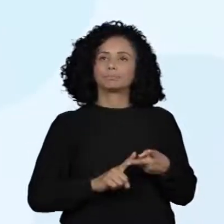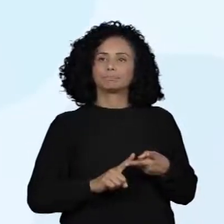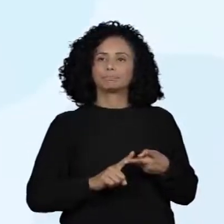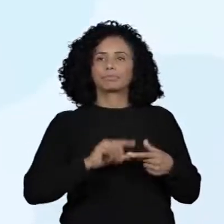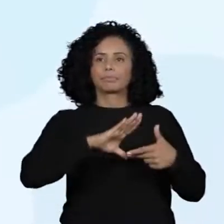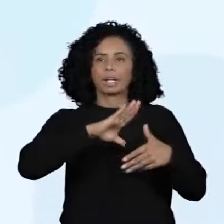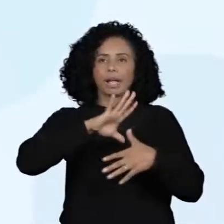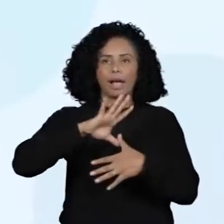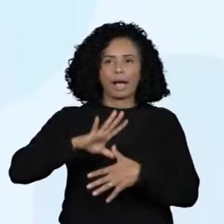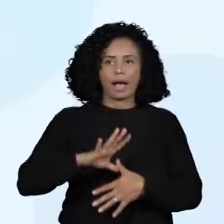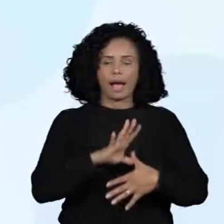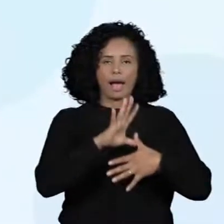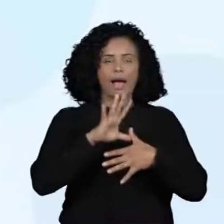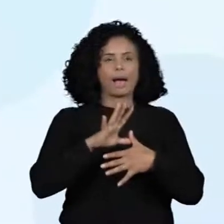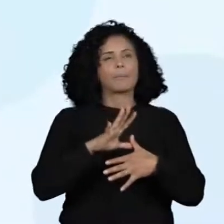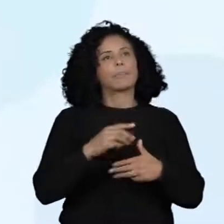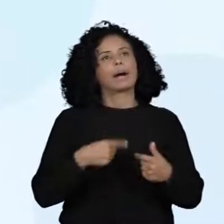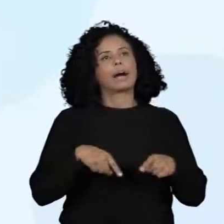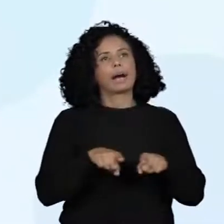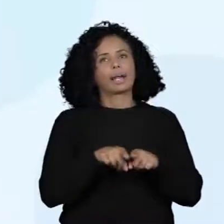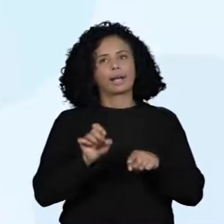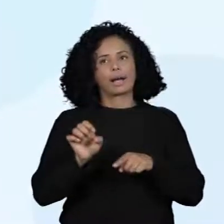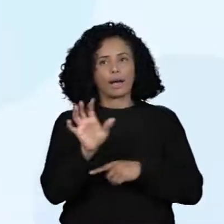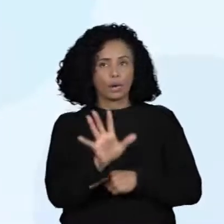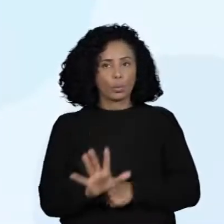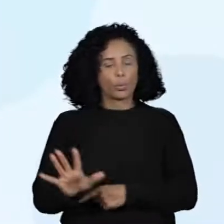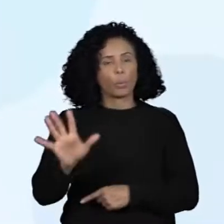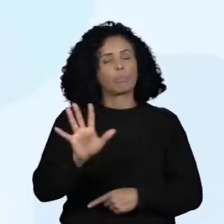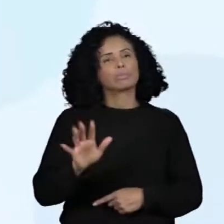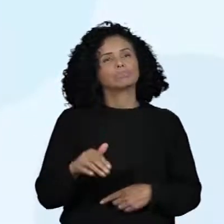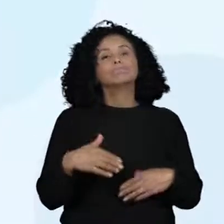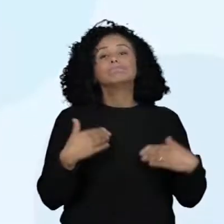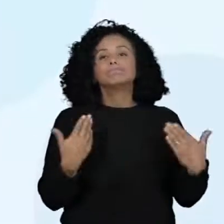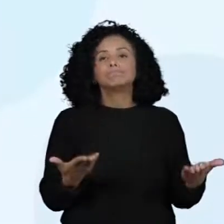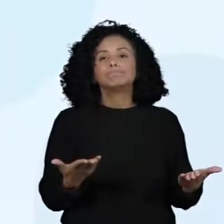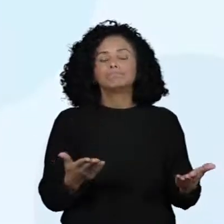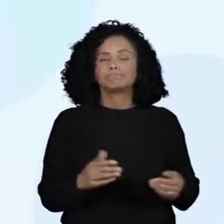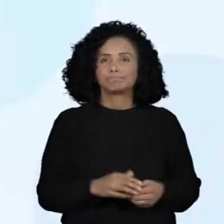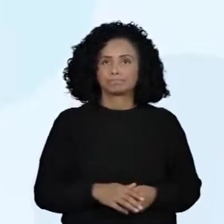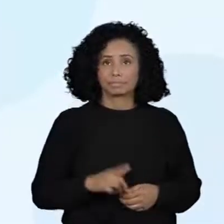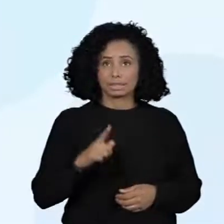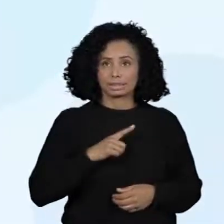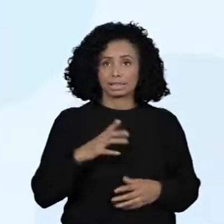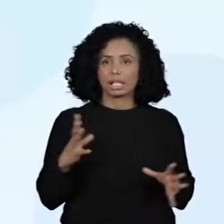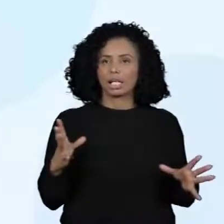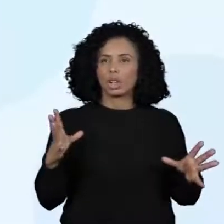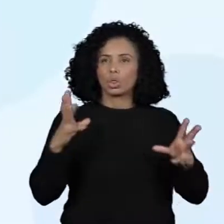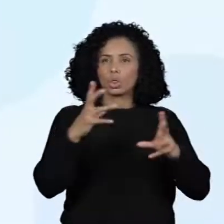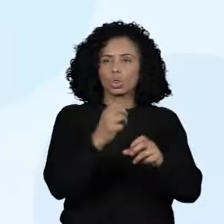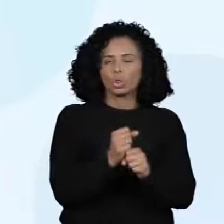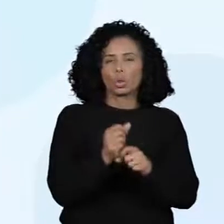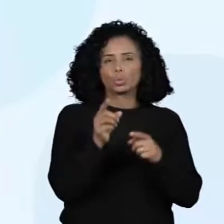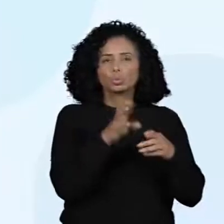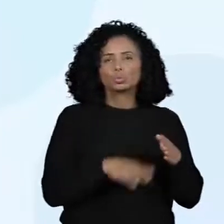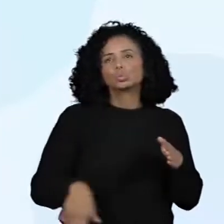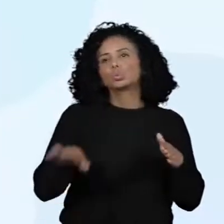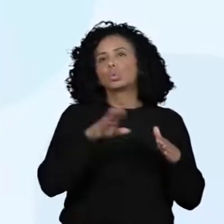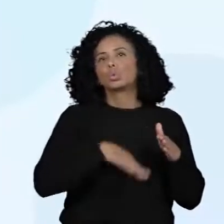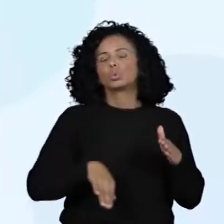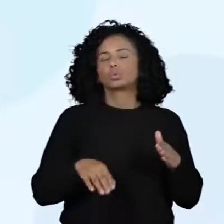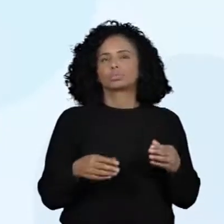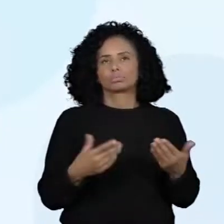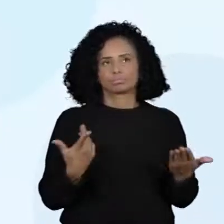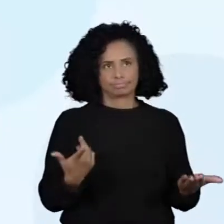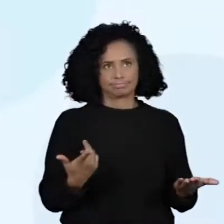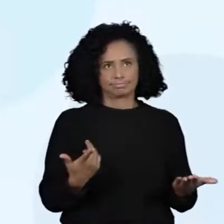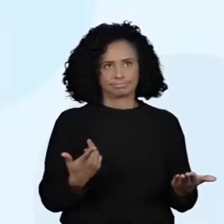e europeu. Olha lá, temos aí algumas informações. 16 da África, 12 da América